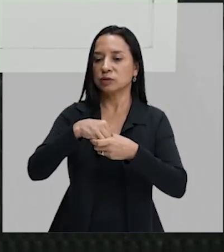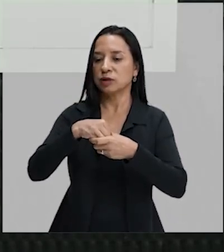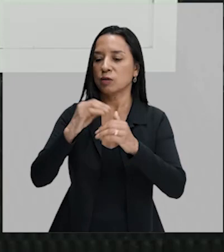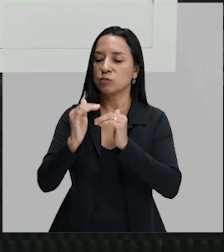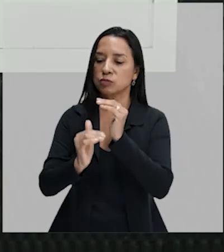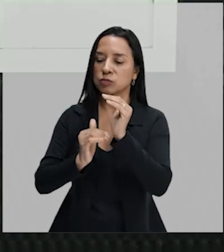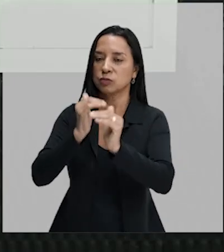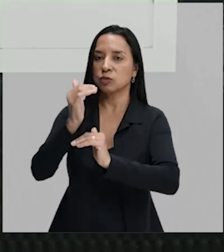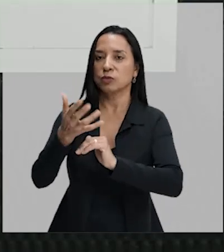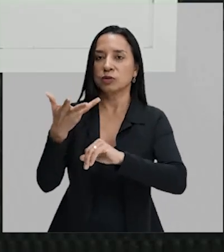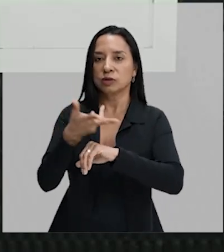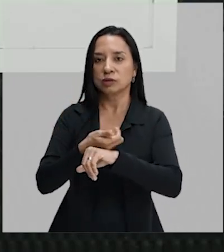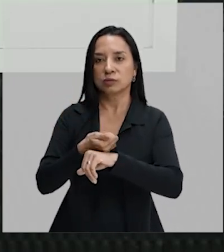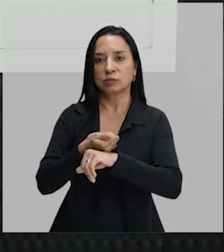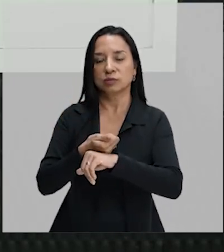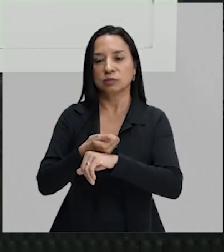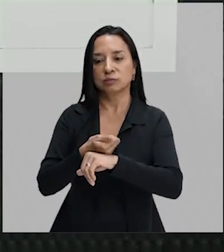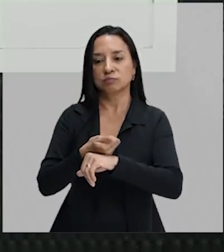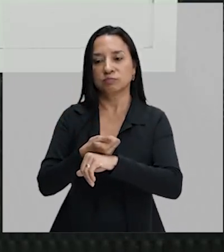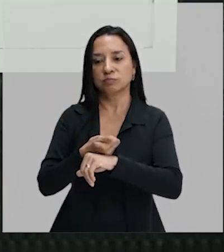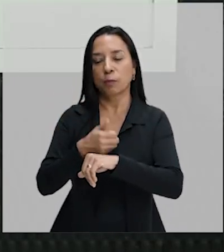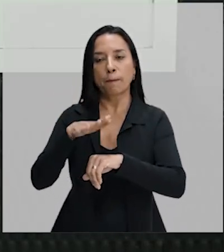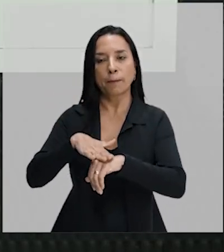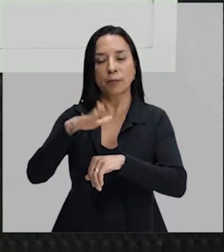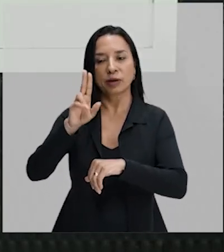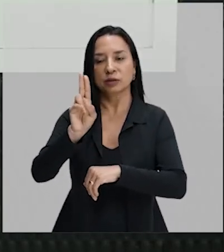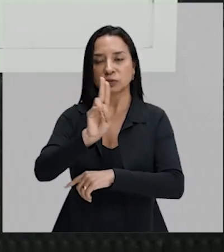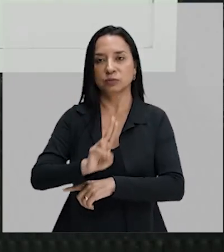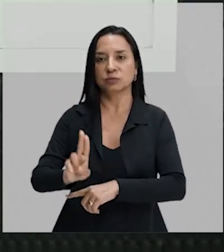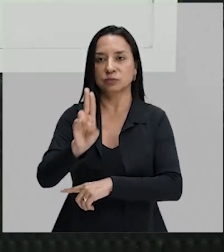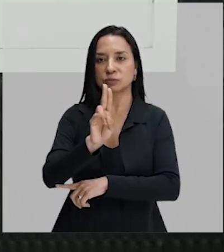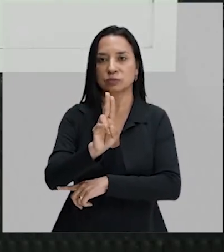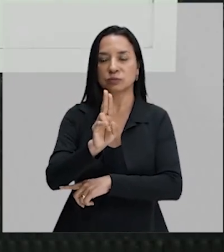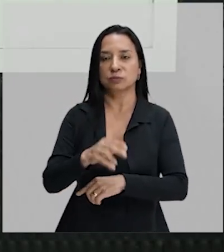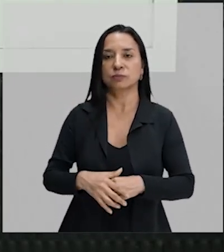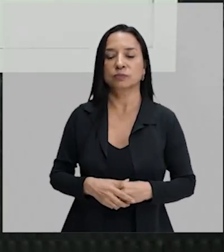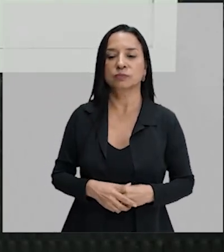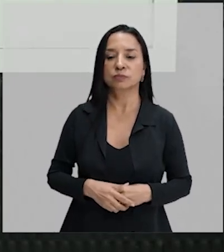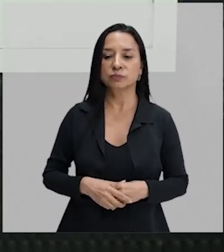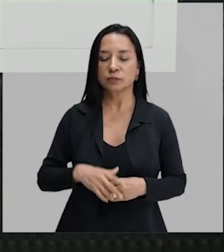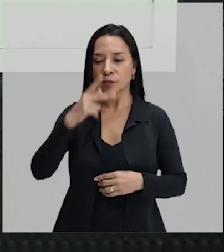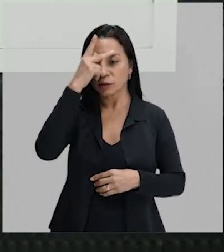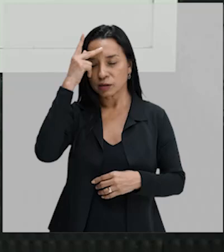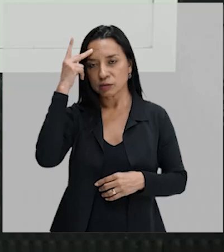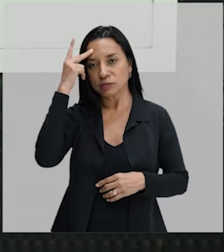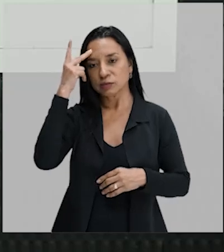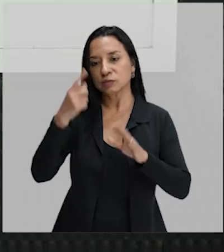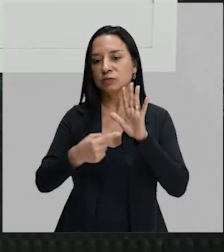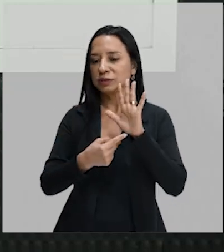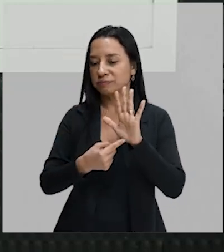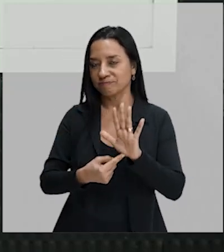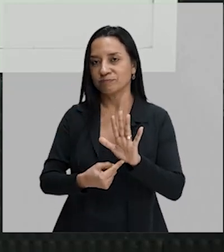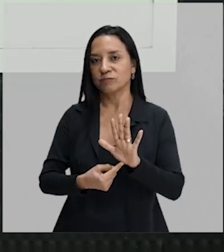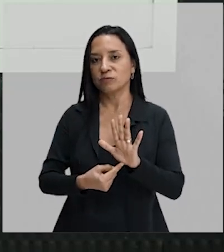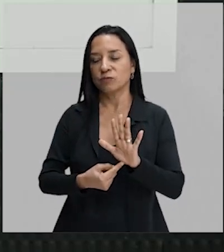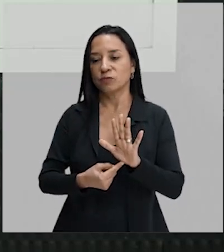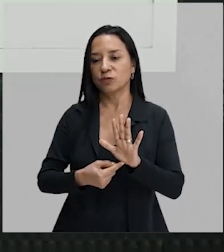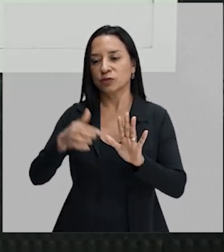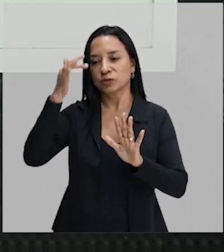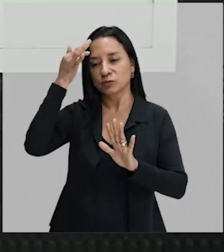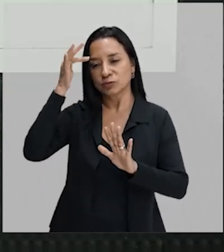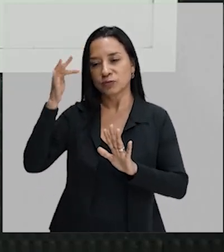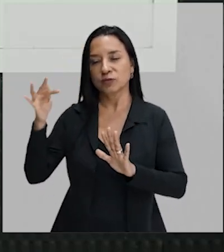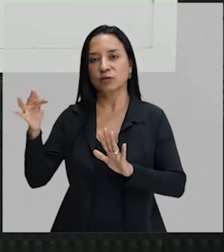argumentativo. Geralmente é um dos mais utilizados. As pessoas citam filósofos, o pessoal gosta